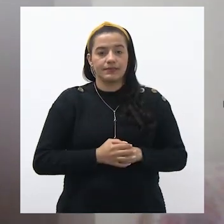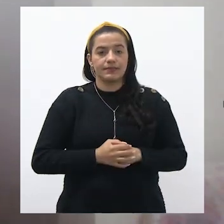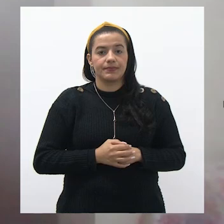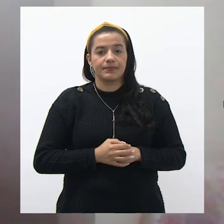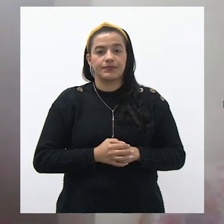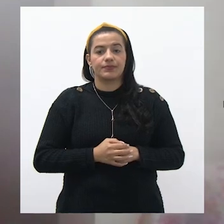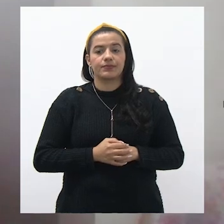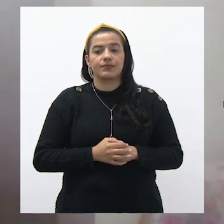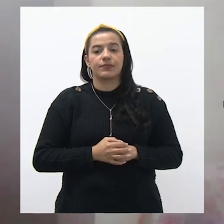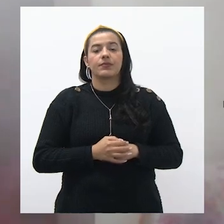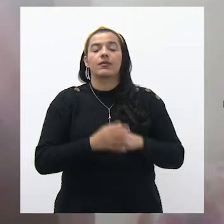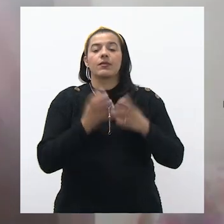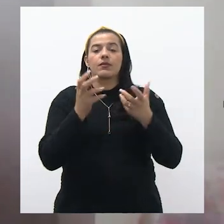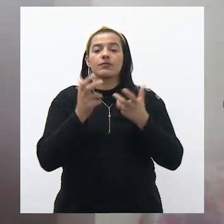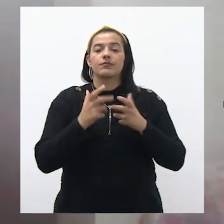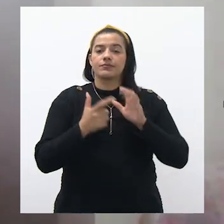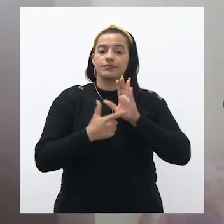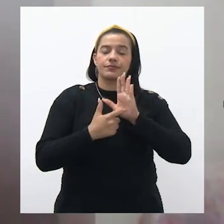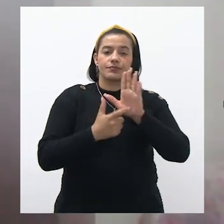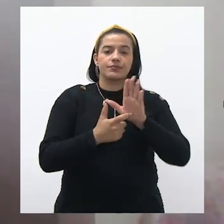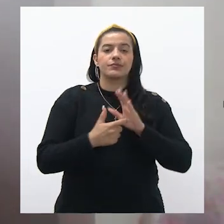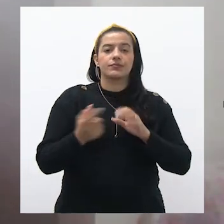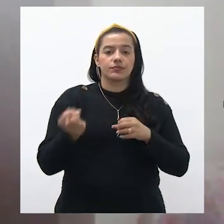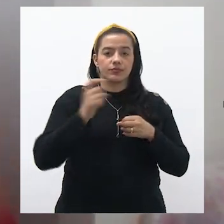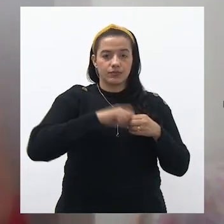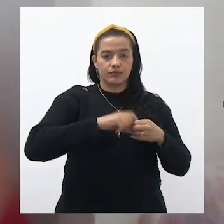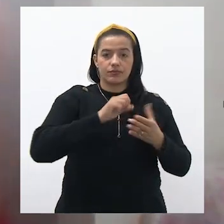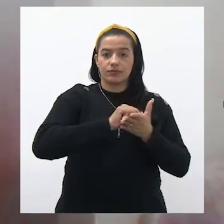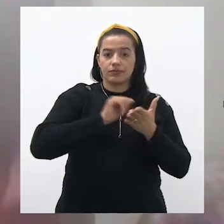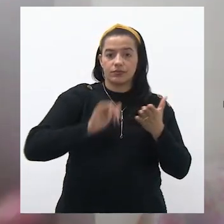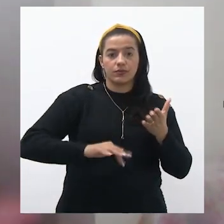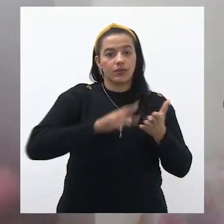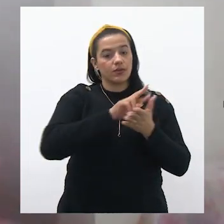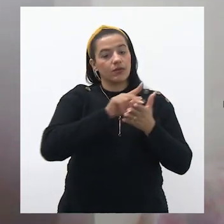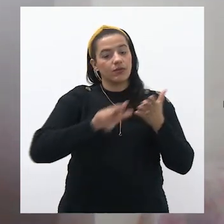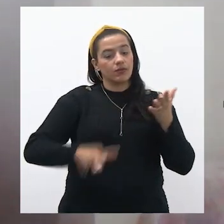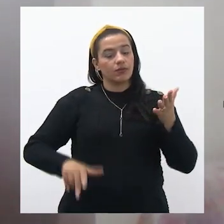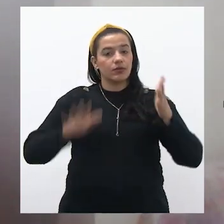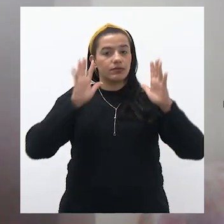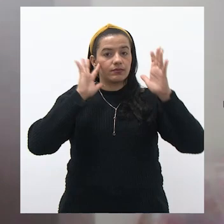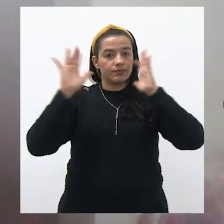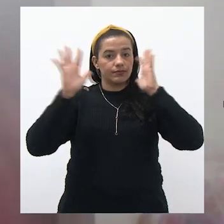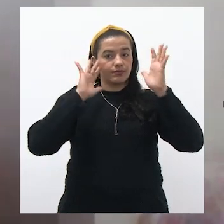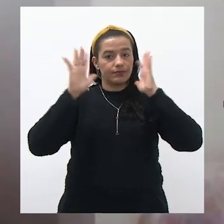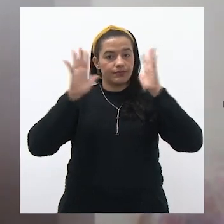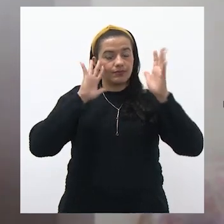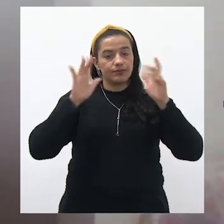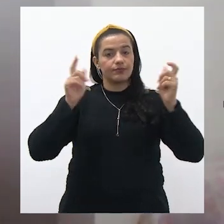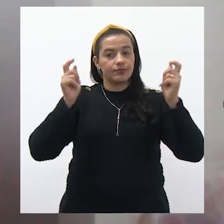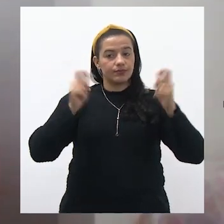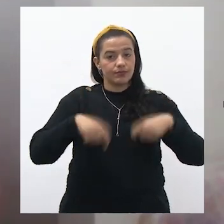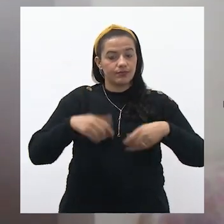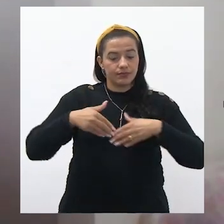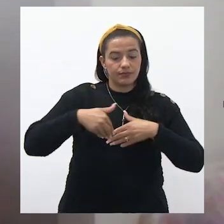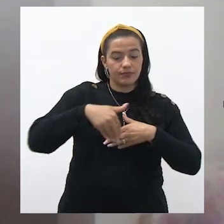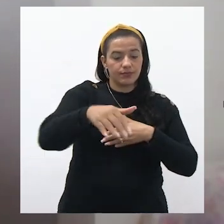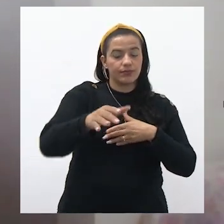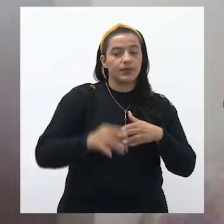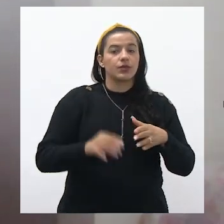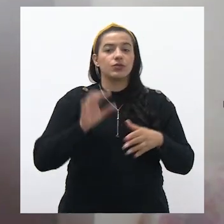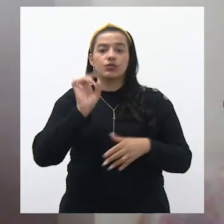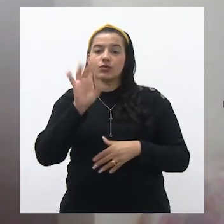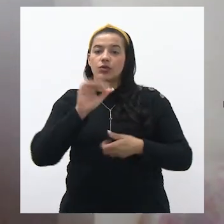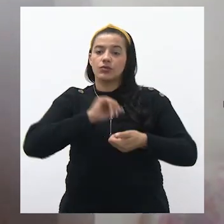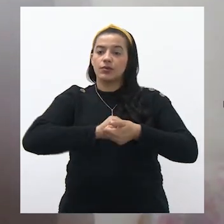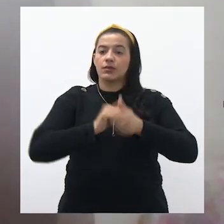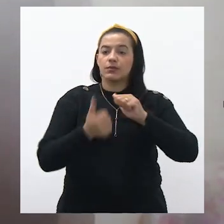aí eu queria mostrar para vocês, voltando para essa atividade, olha quanta reflexão a gente conseguiu trazer a partir de uma adaptação